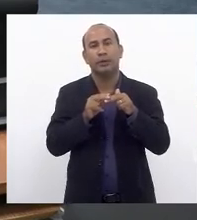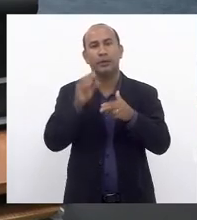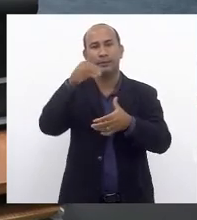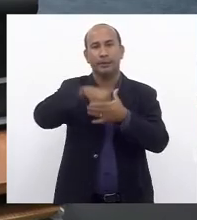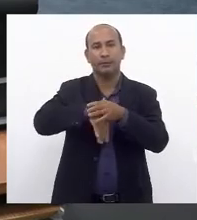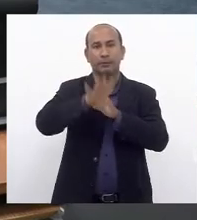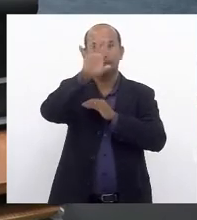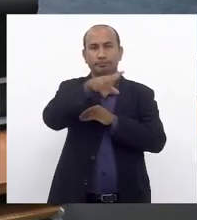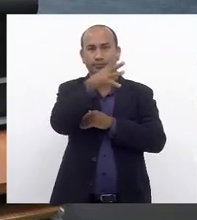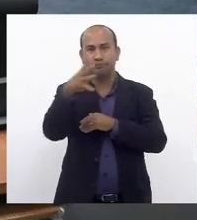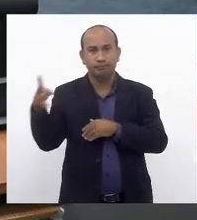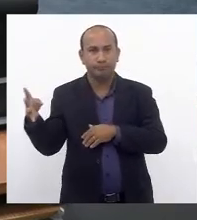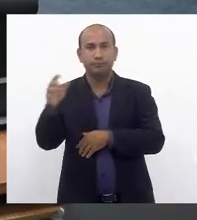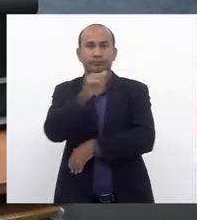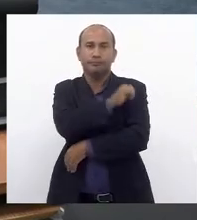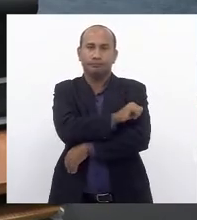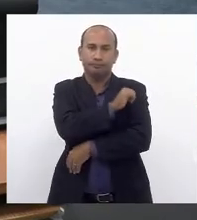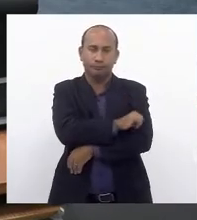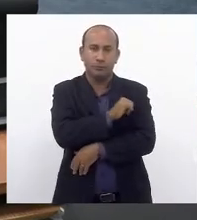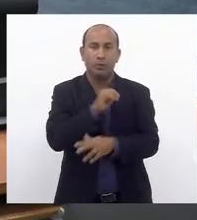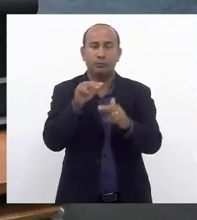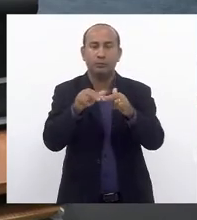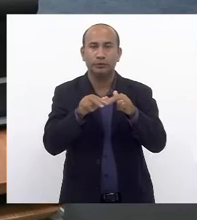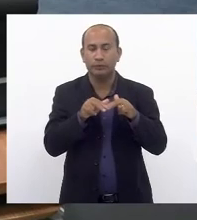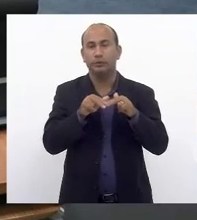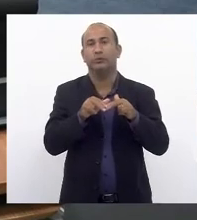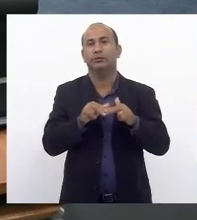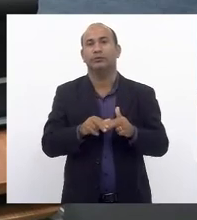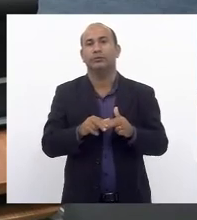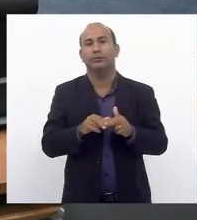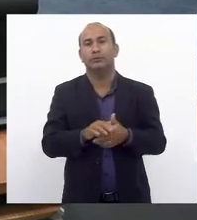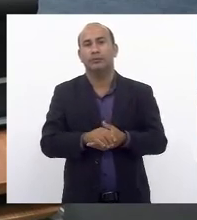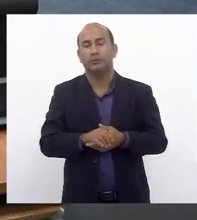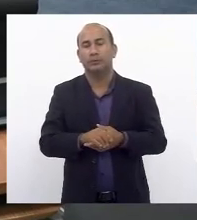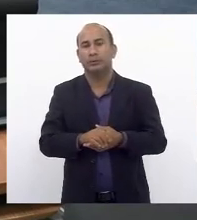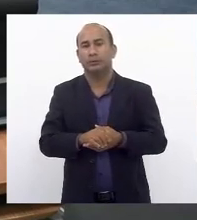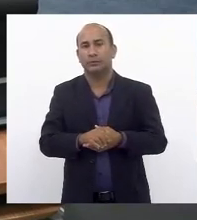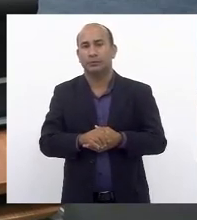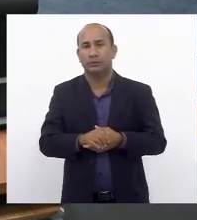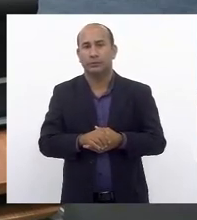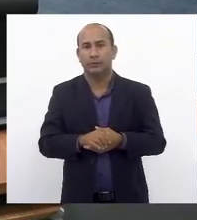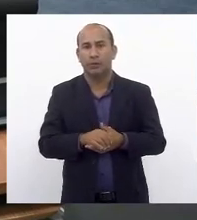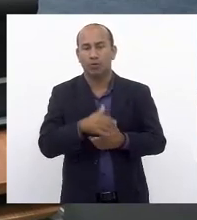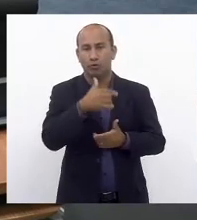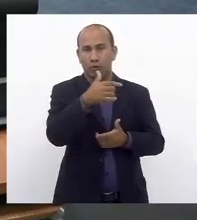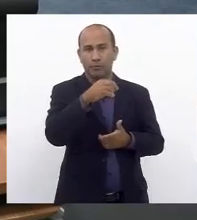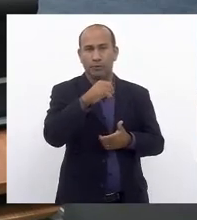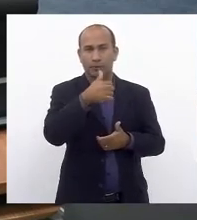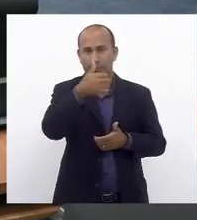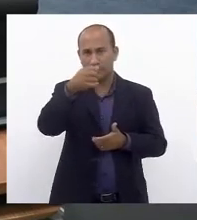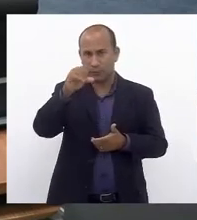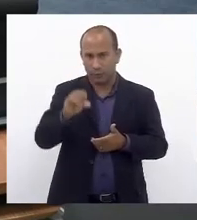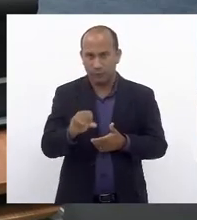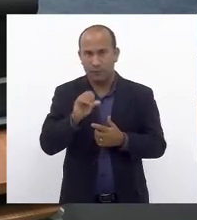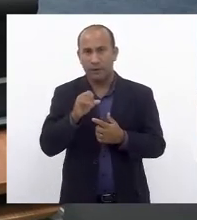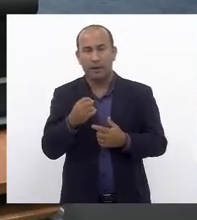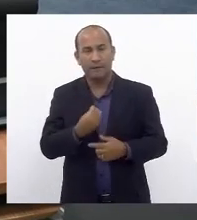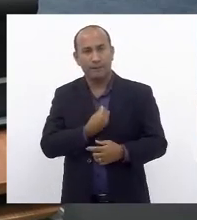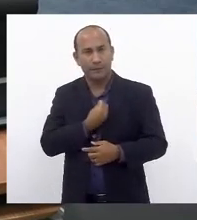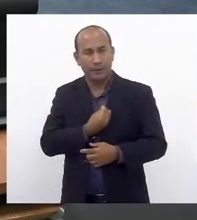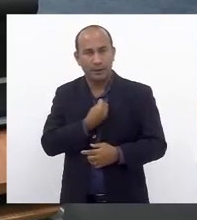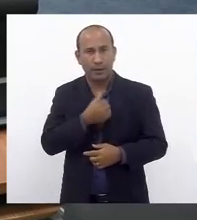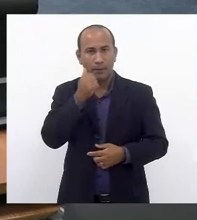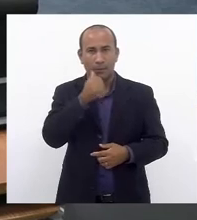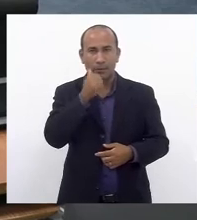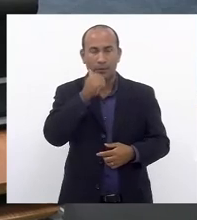Janeiro, porque, segundo, né, o IPEA de 2019, a presença feminina